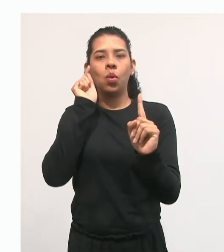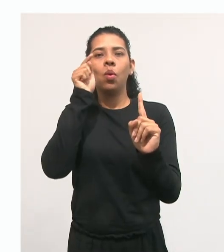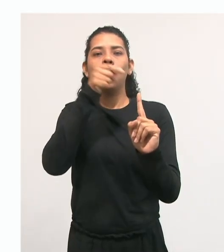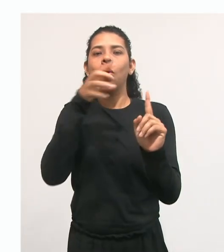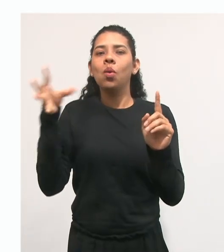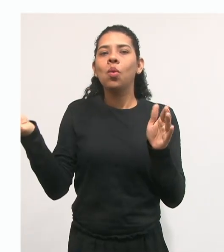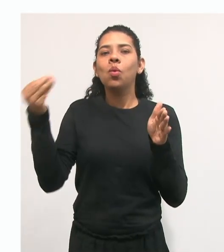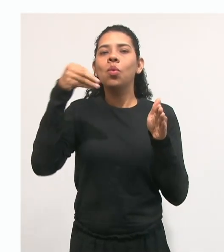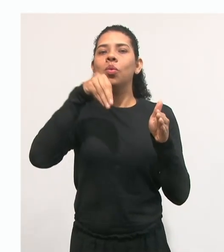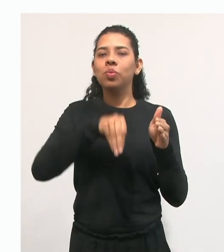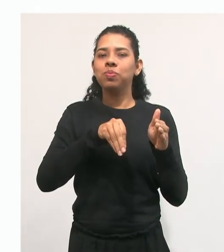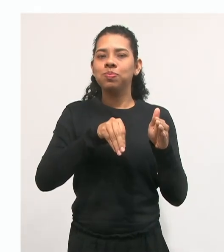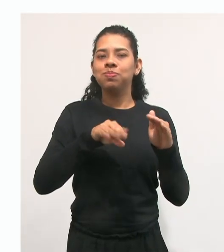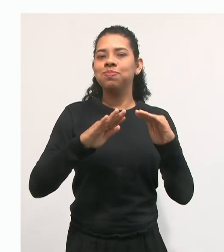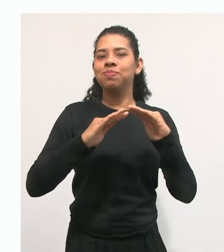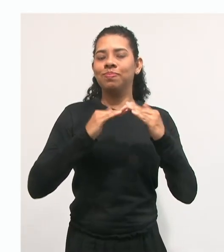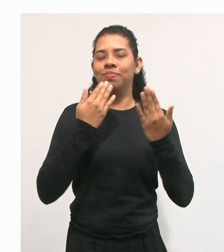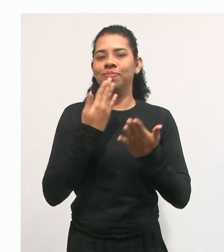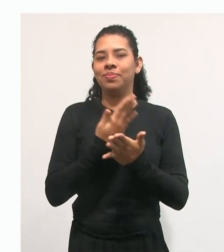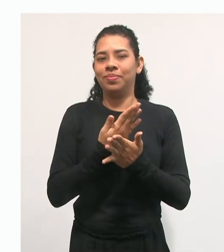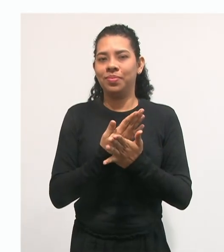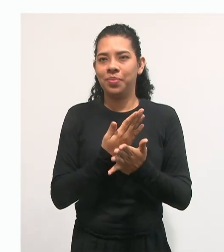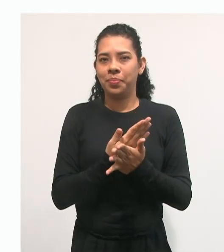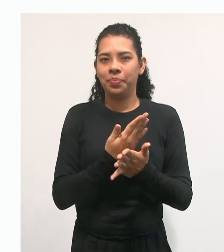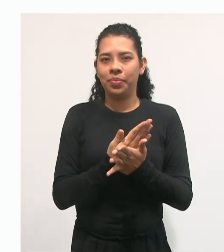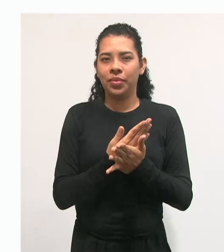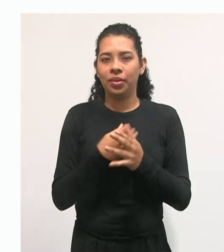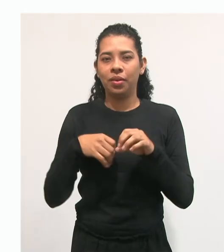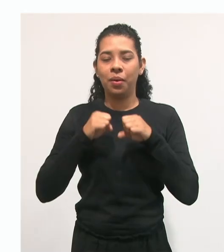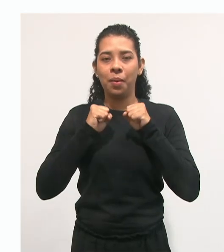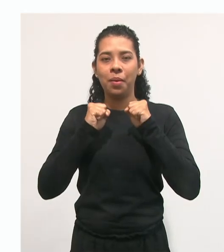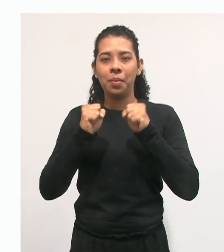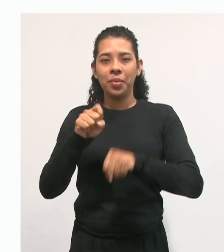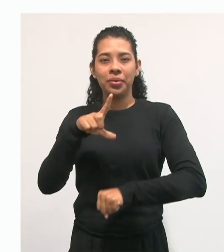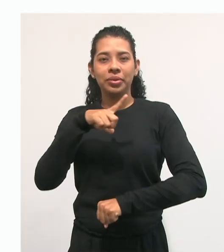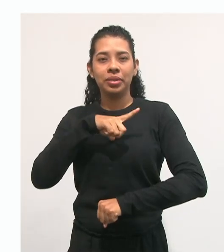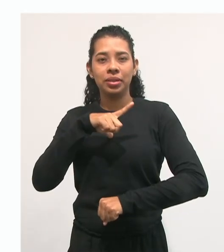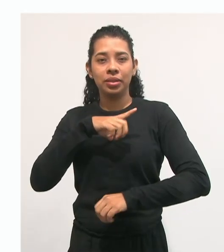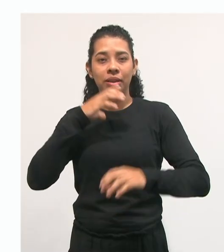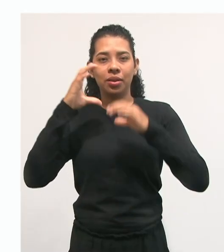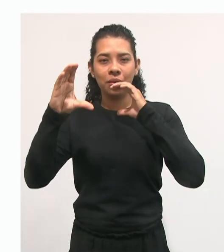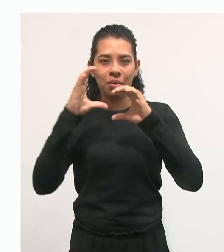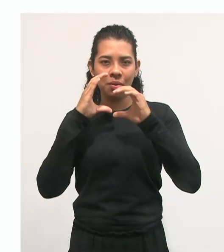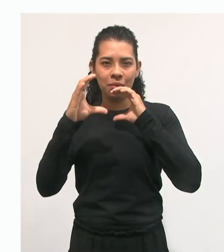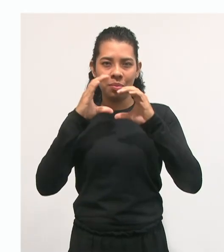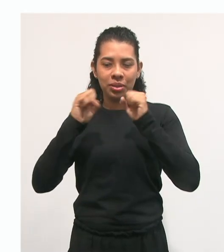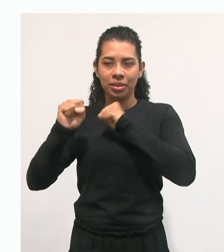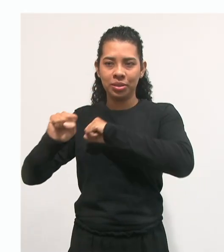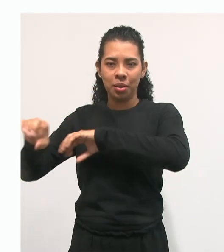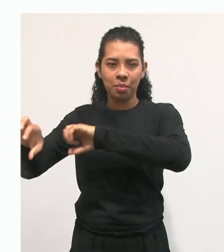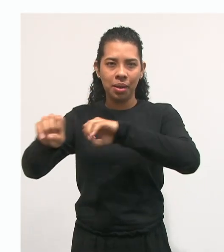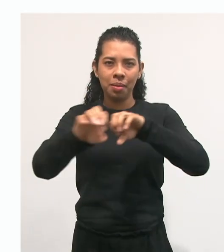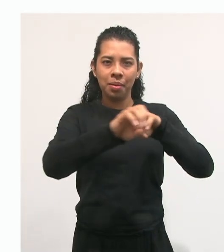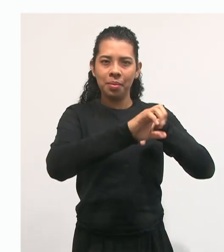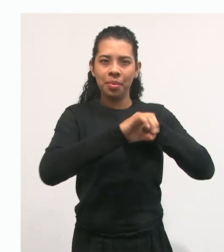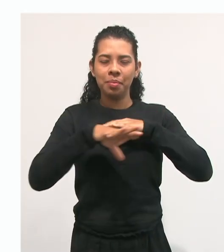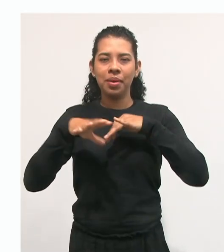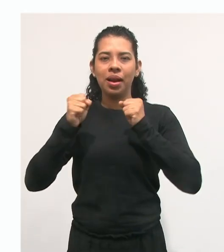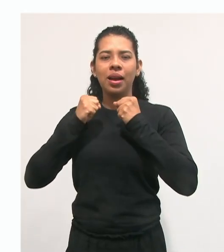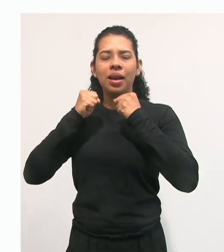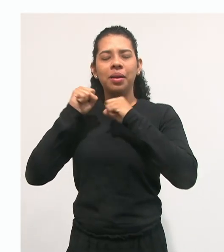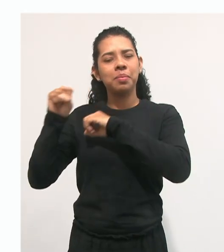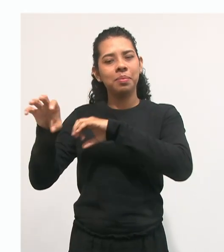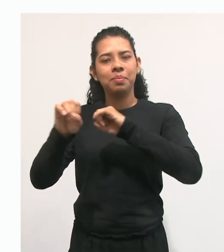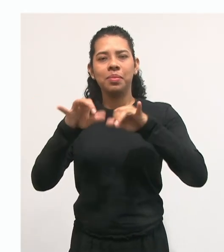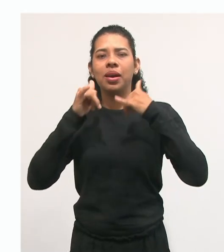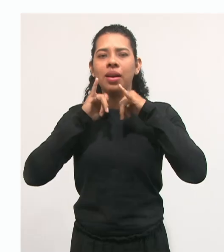a escola, para se comunicar, acessar e disseminar informações, produzir